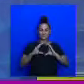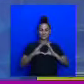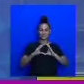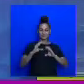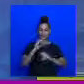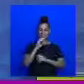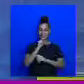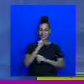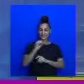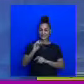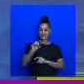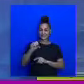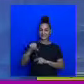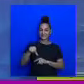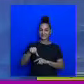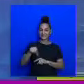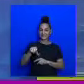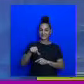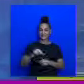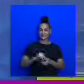09. Laranja 09.